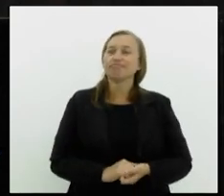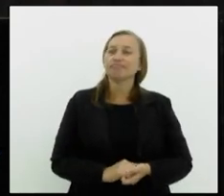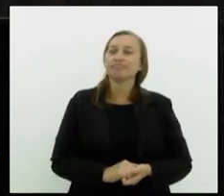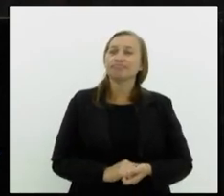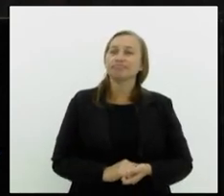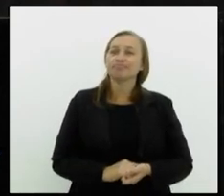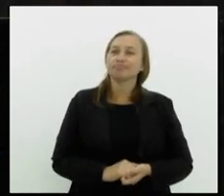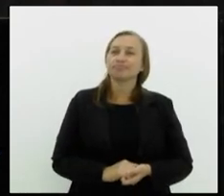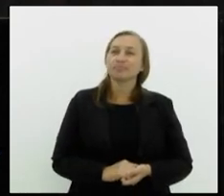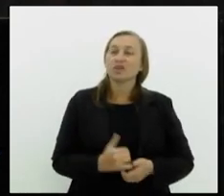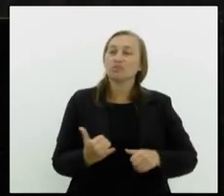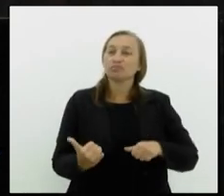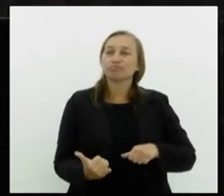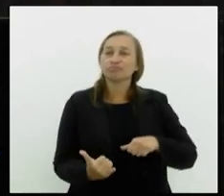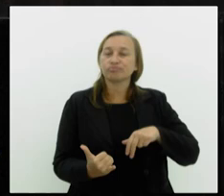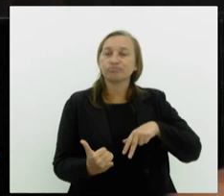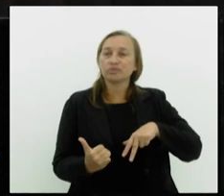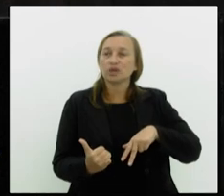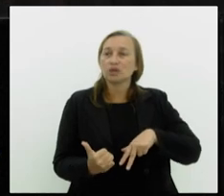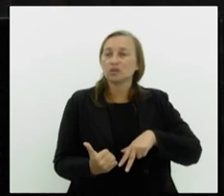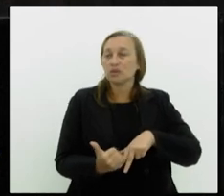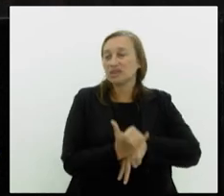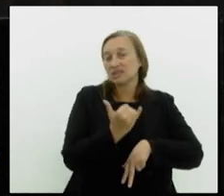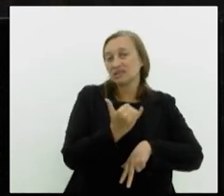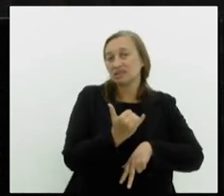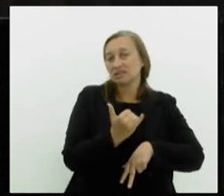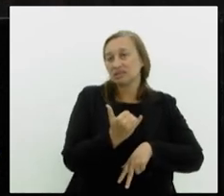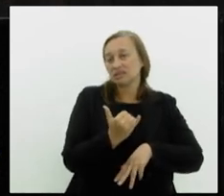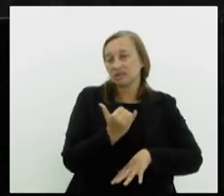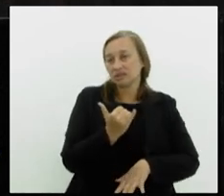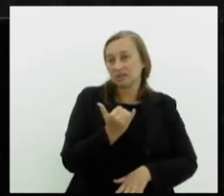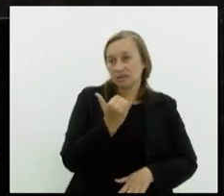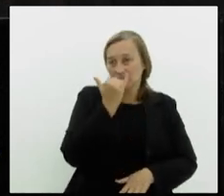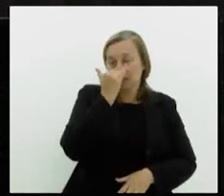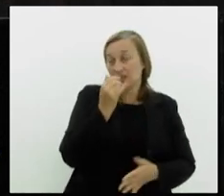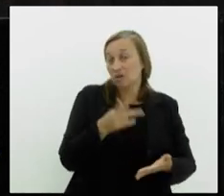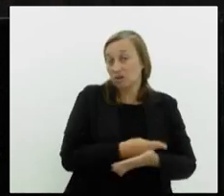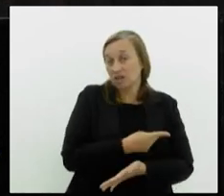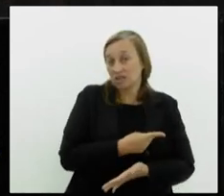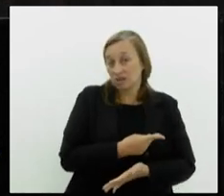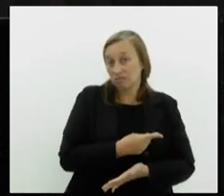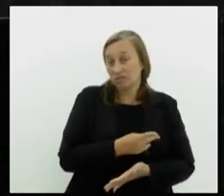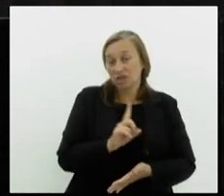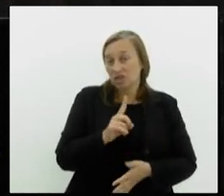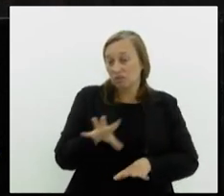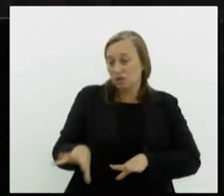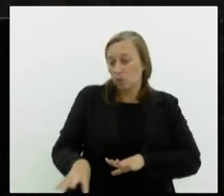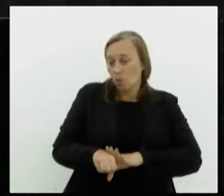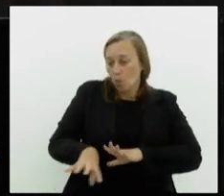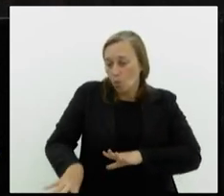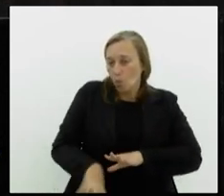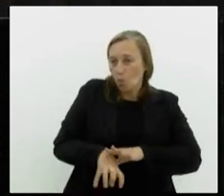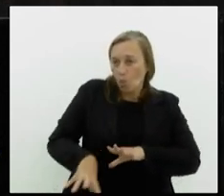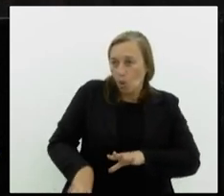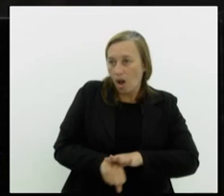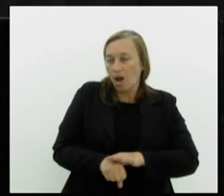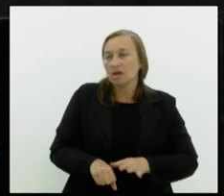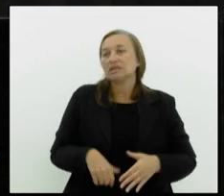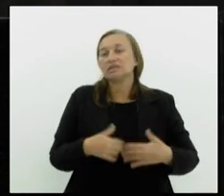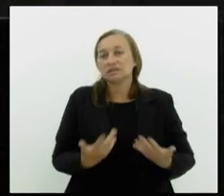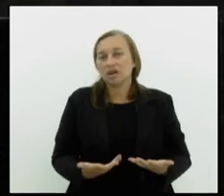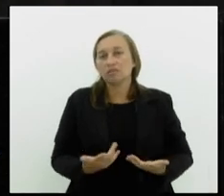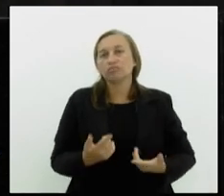do acidente que ocorreu, e não de drenagem e pavimentação. Então, eu acho que a gente tem que ter